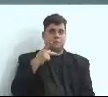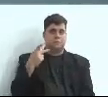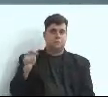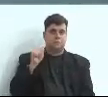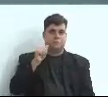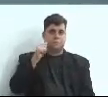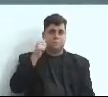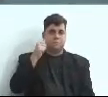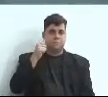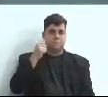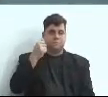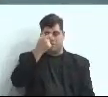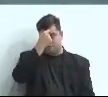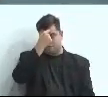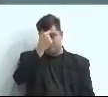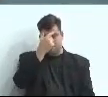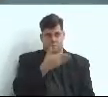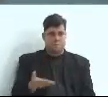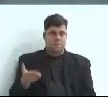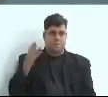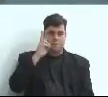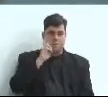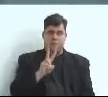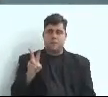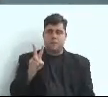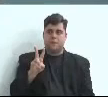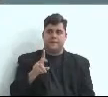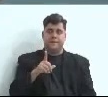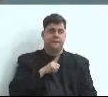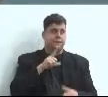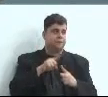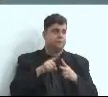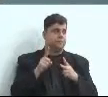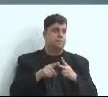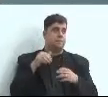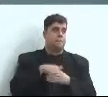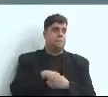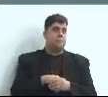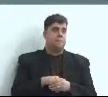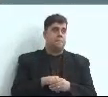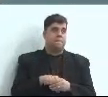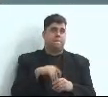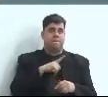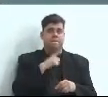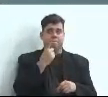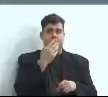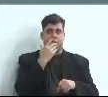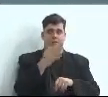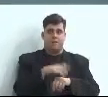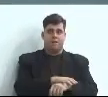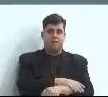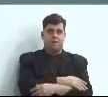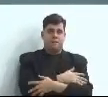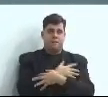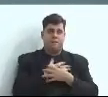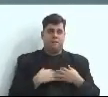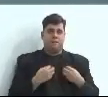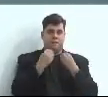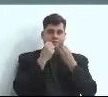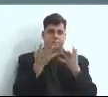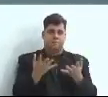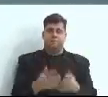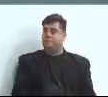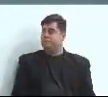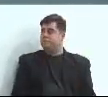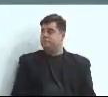moralidade? E aí você vê. Em duas eleições, ele tinha uma cor de pele declarada por ele. Quando